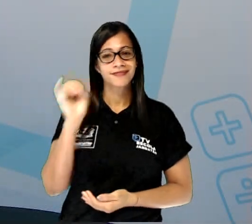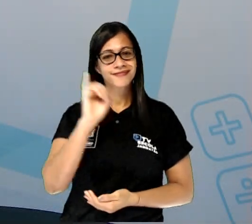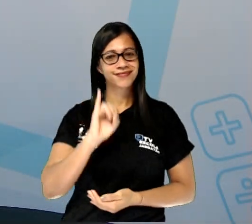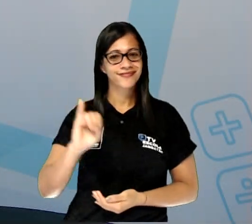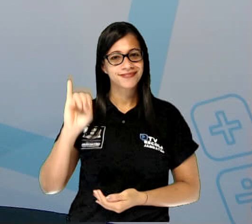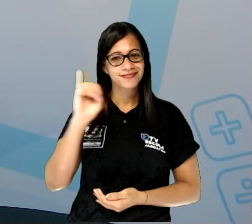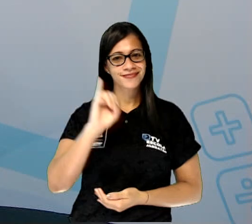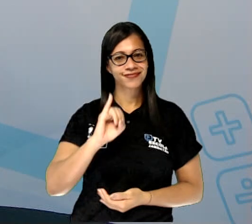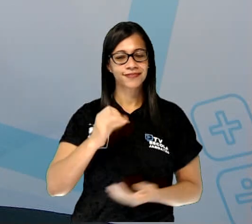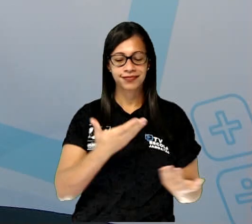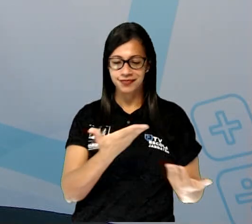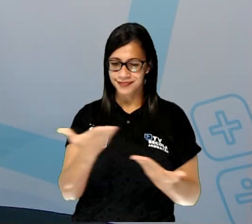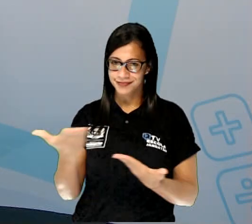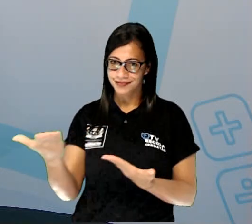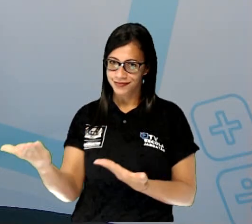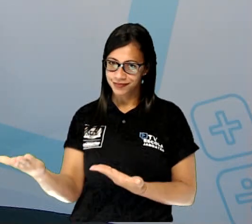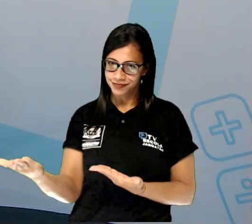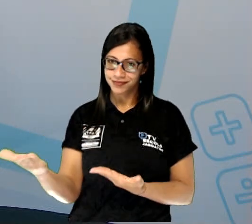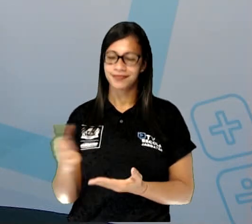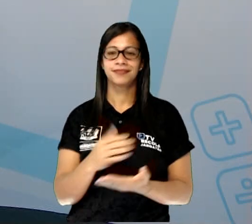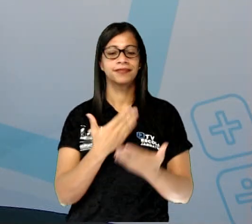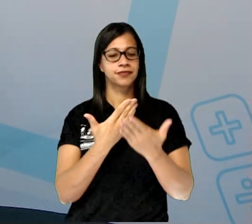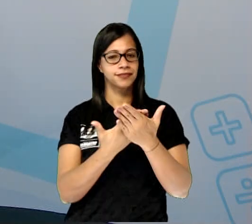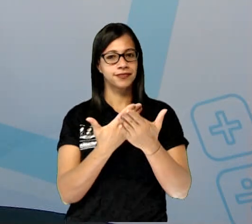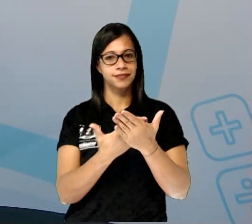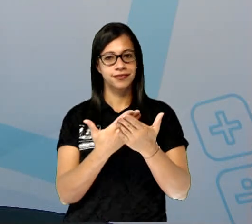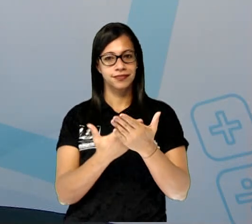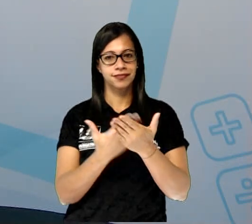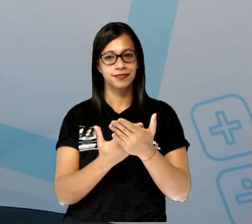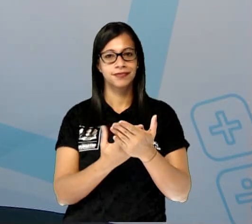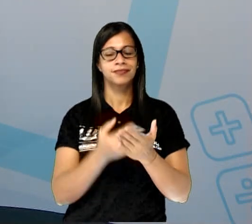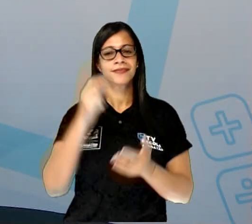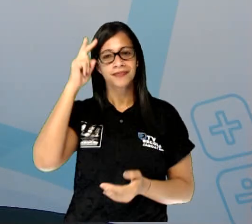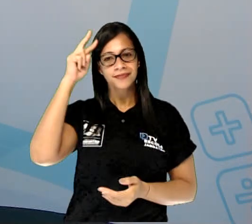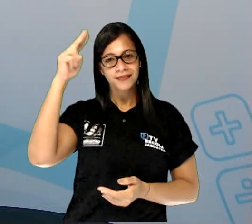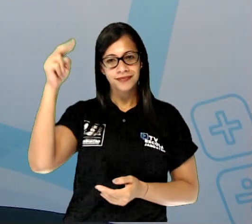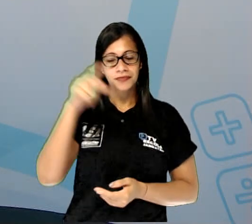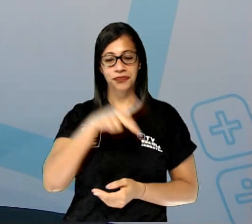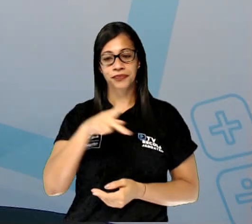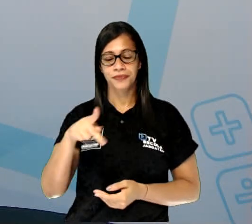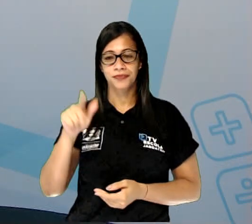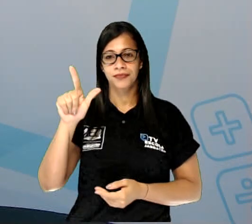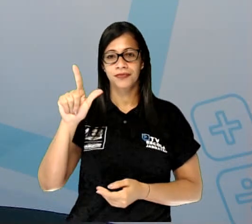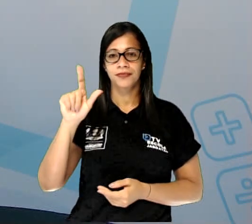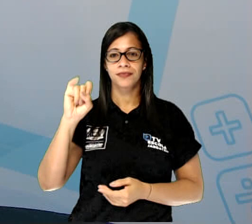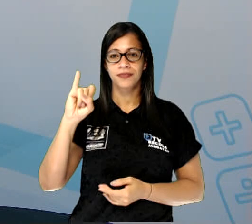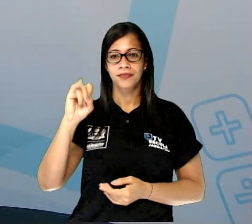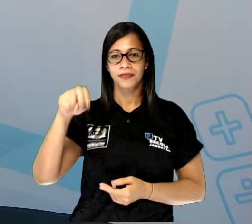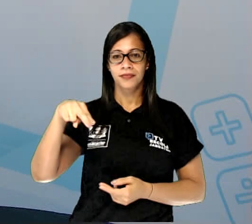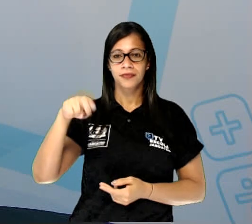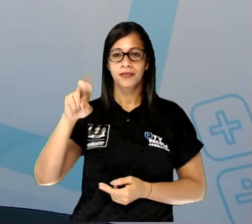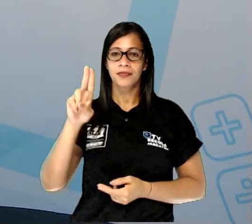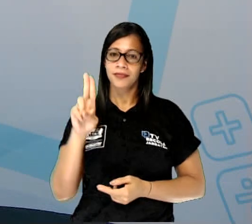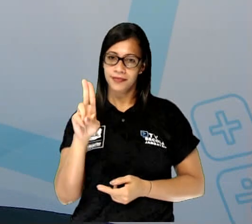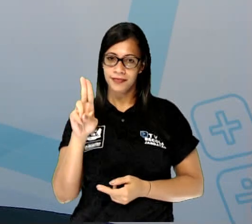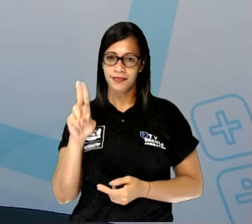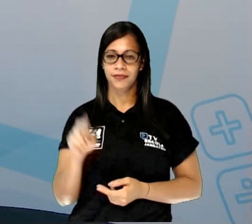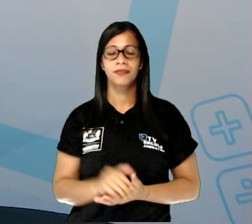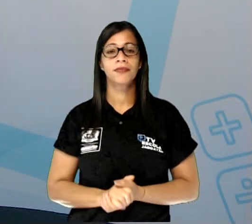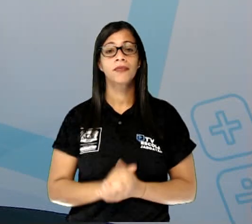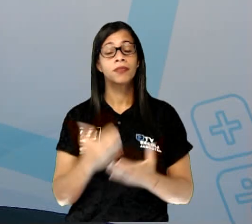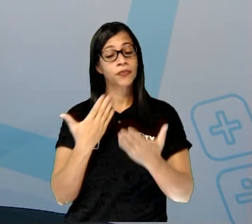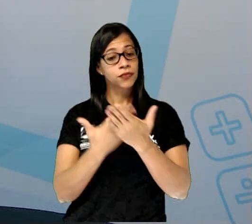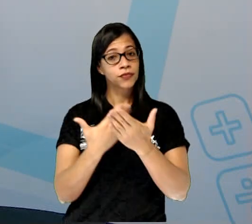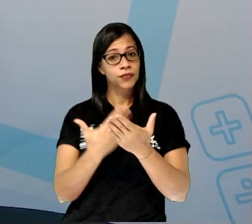Olá, sejam bem-vindos a mais uma aula de História aqui com o professor Lineu Miranda. Hoje a gente vai falar sobre os holandeses